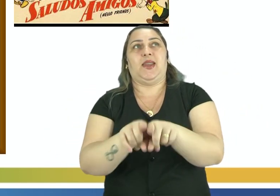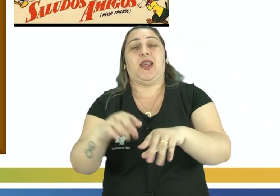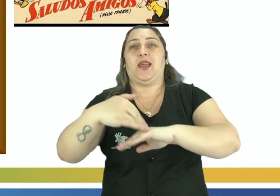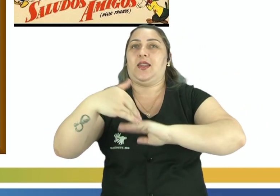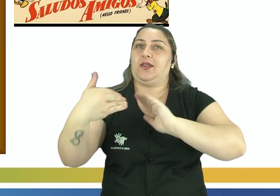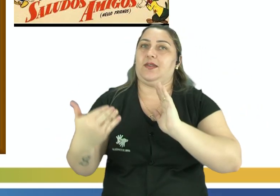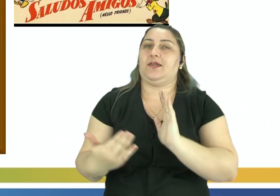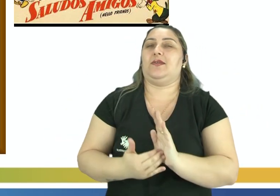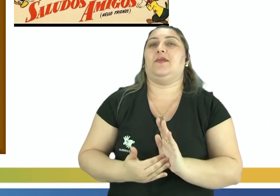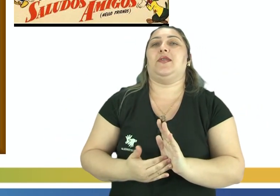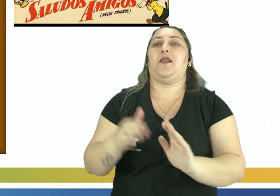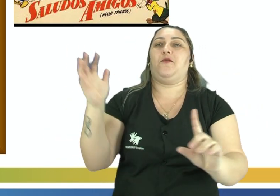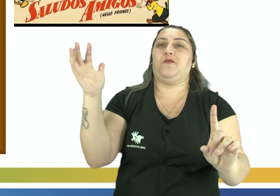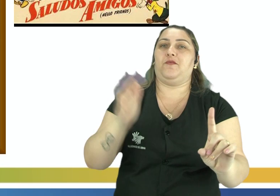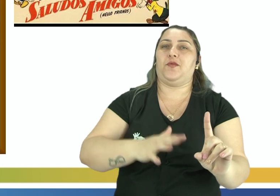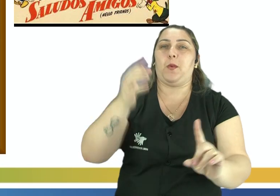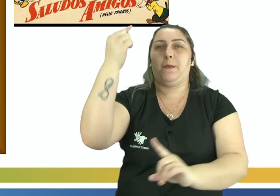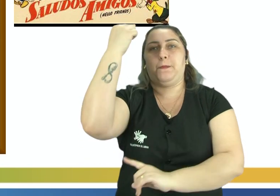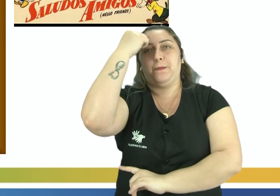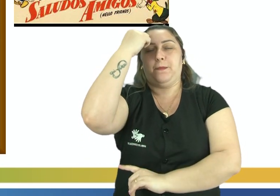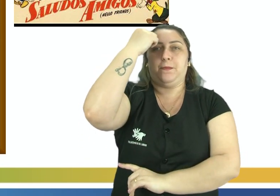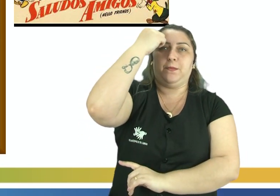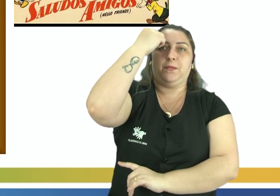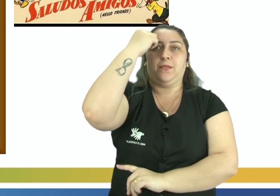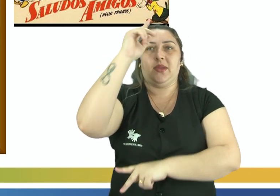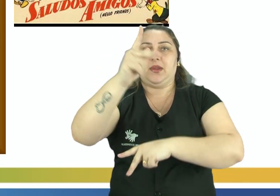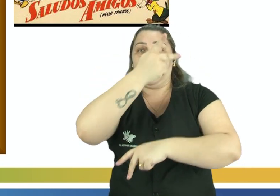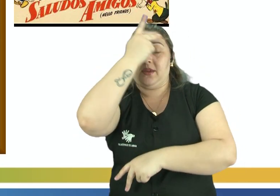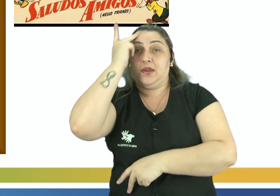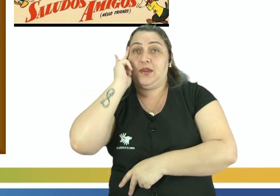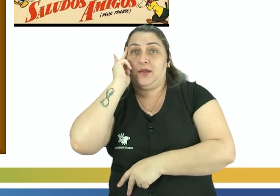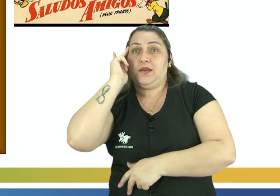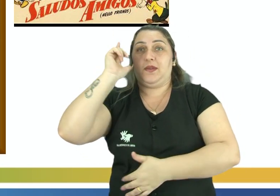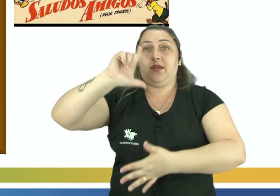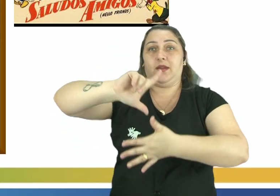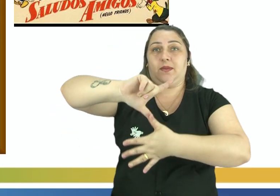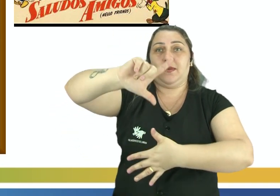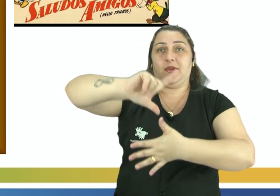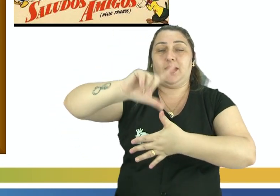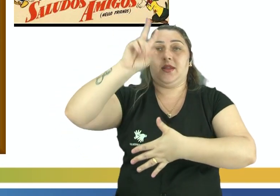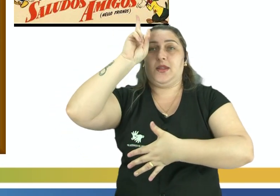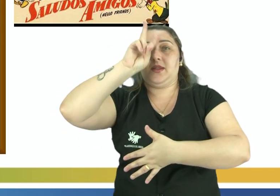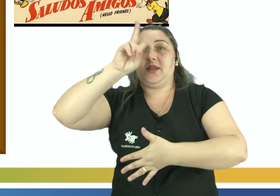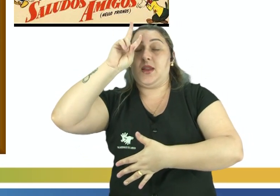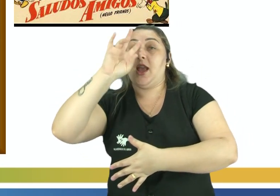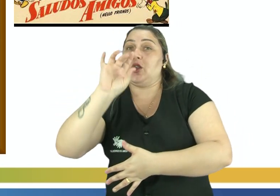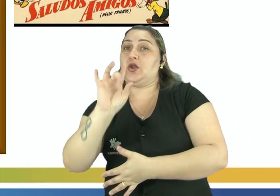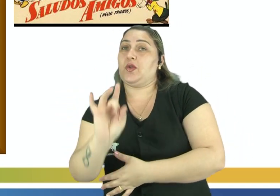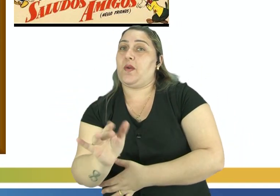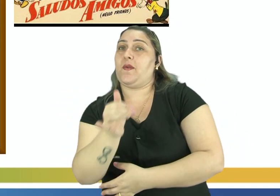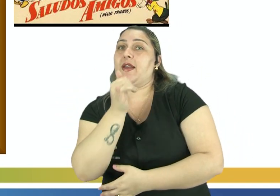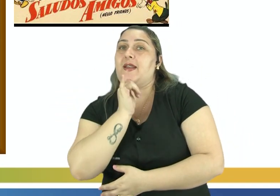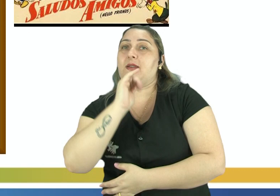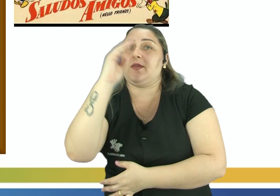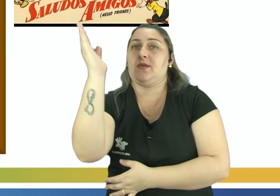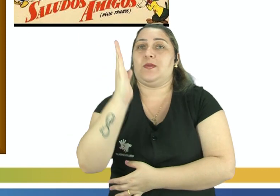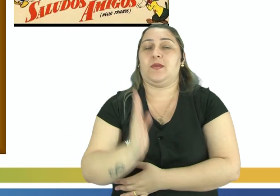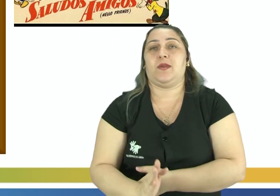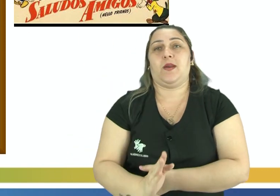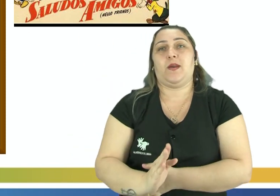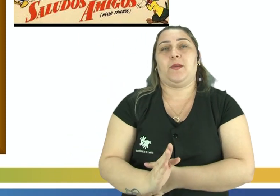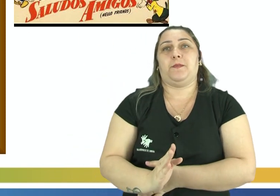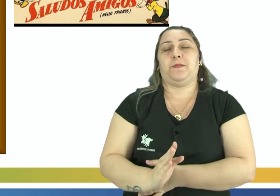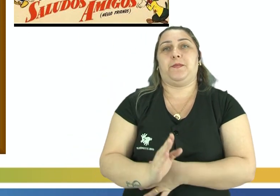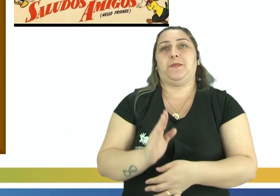as outras formas de influenciar o pensamento das pessoas na América Latina. Lembrando que eu estou dando um exemplo do Brasil,